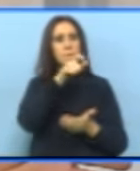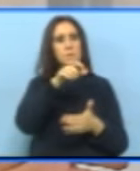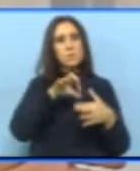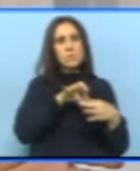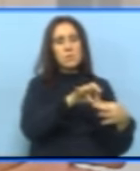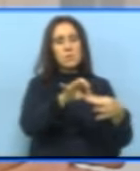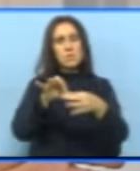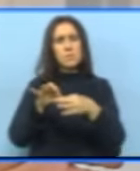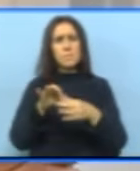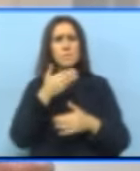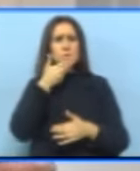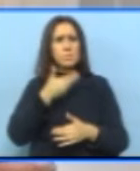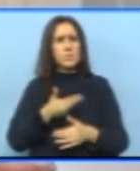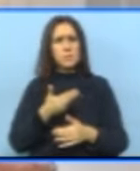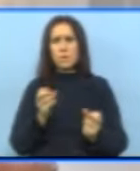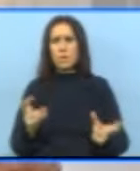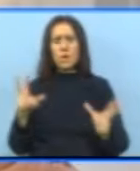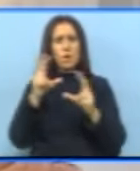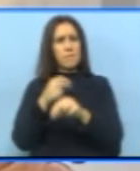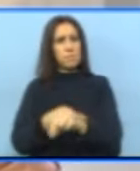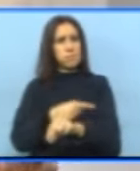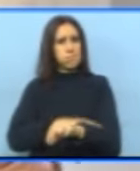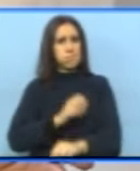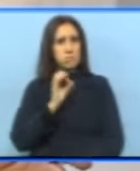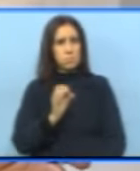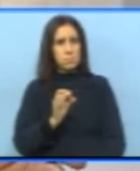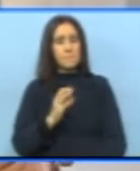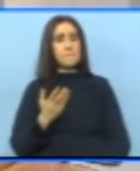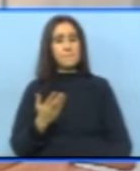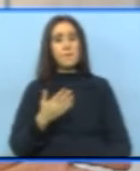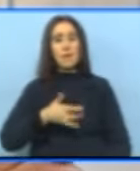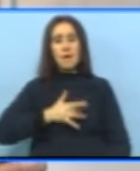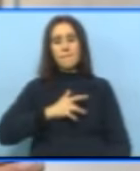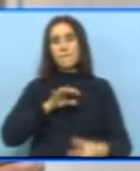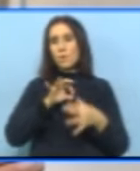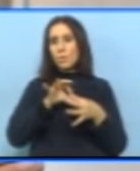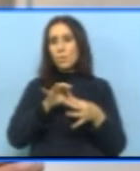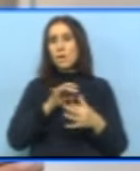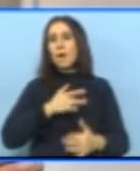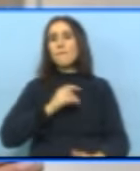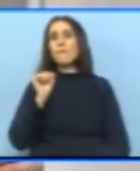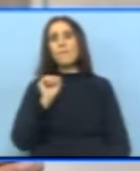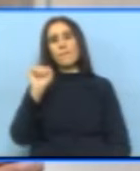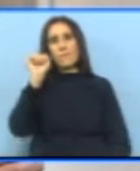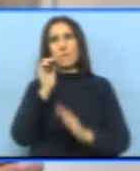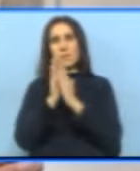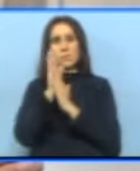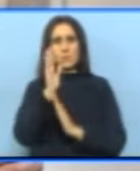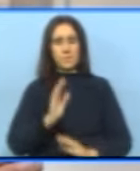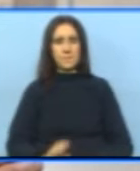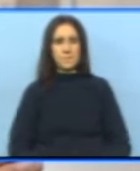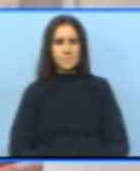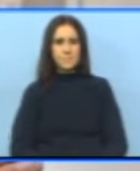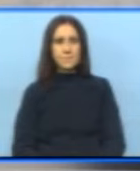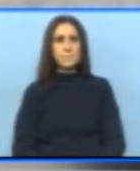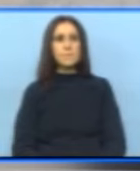uma experiência radicalmente nova. Perceber que o amor que nos une é um amor que vem de Deus. Que